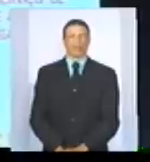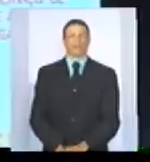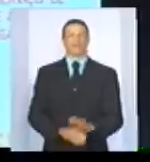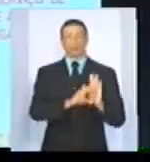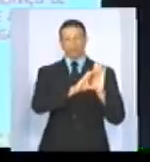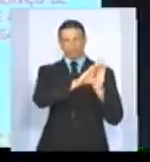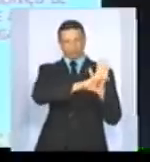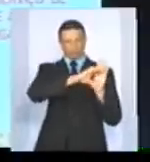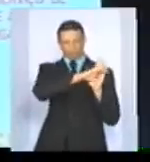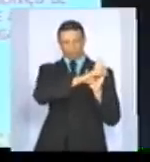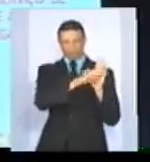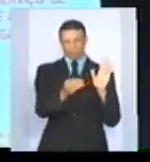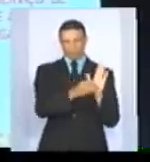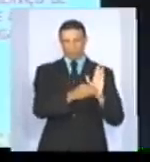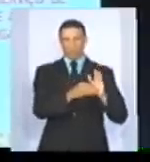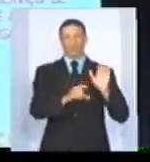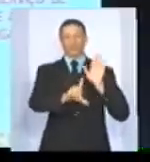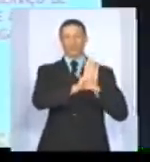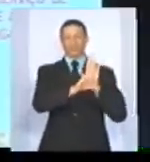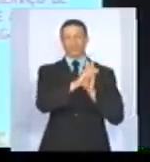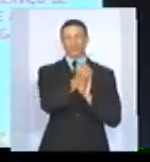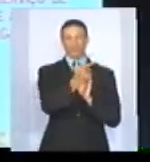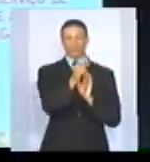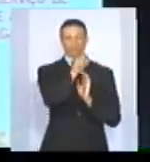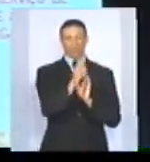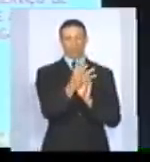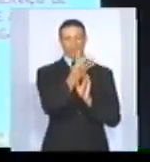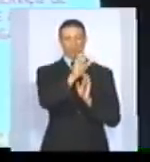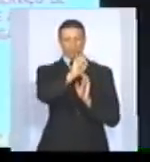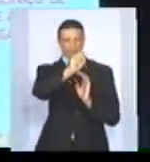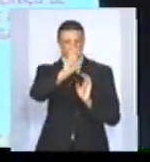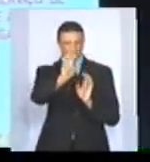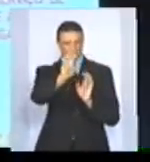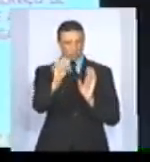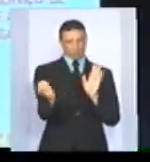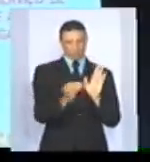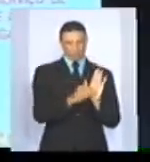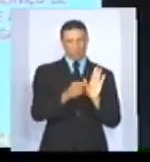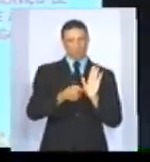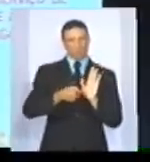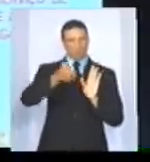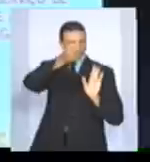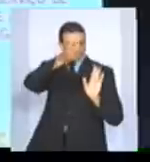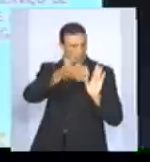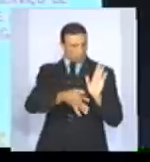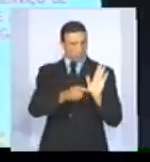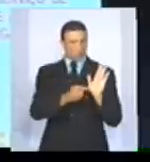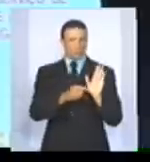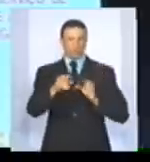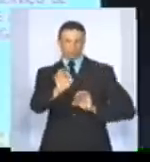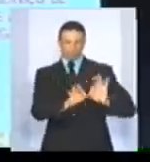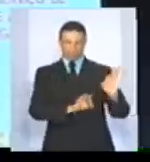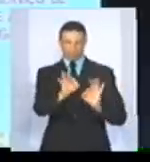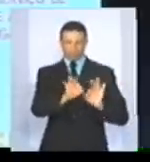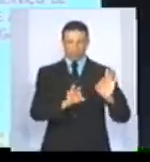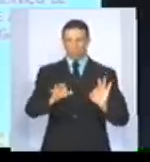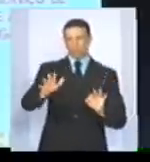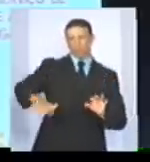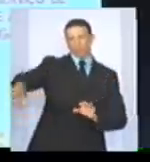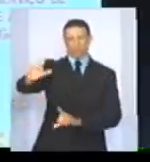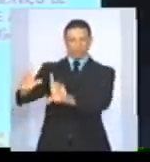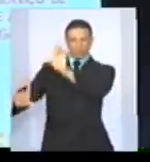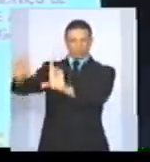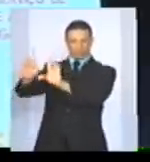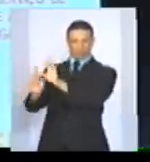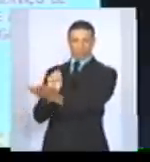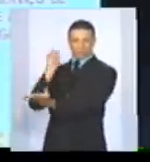Conceitualmente, a Lei 12.485, ela tem como intento a consolidação da regulamentação dos serviços de televisão por assinatura